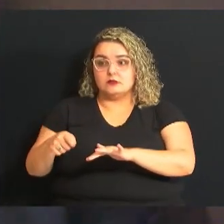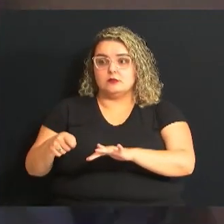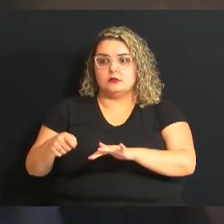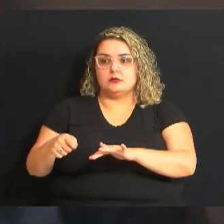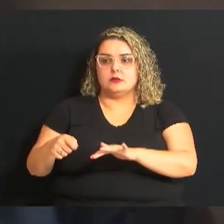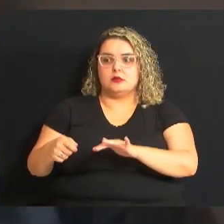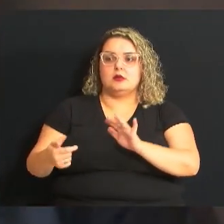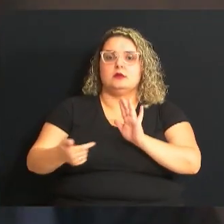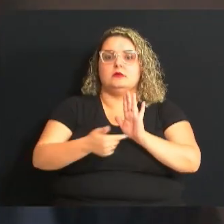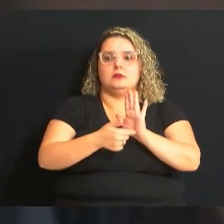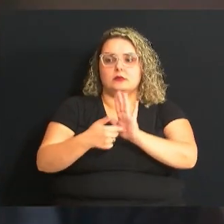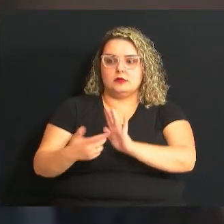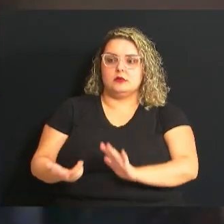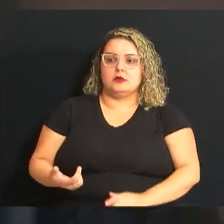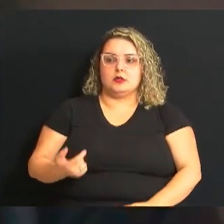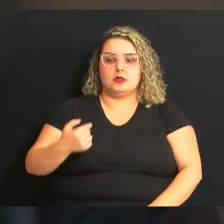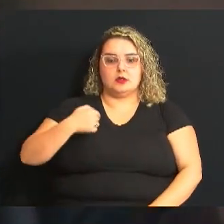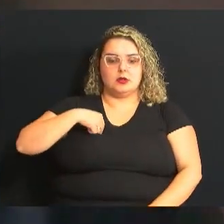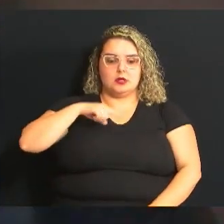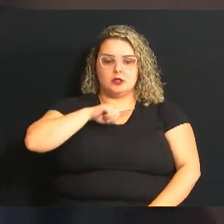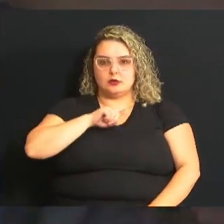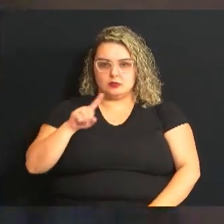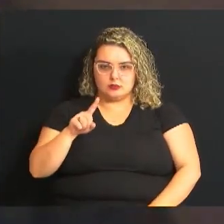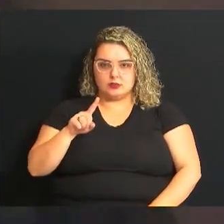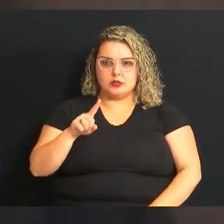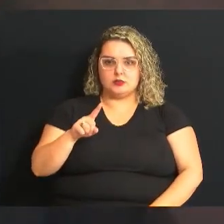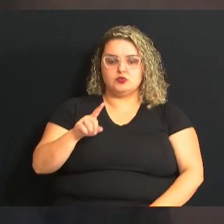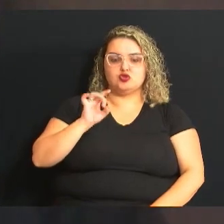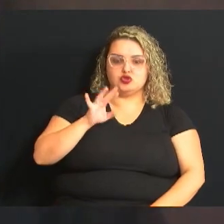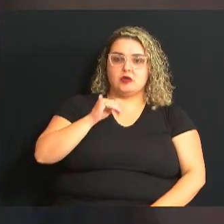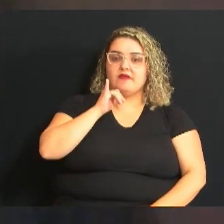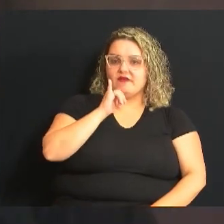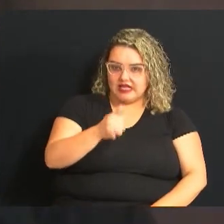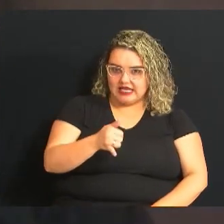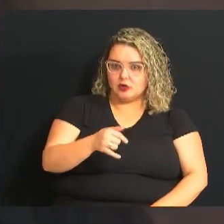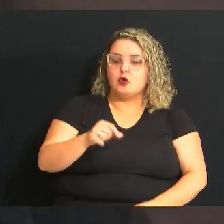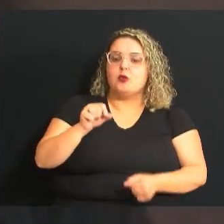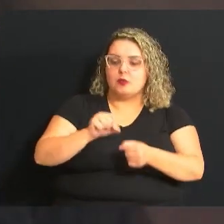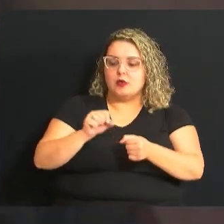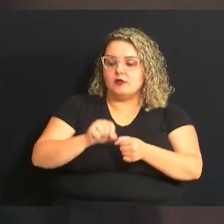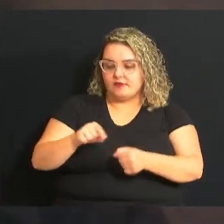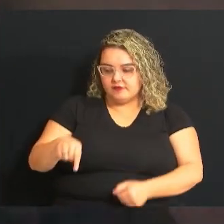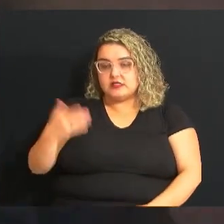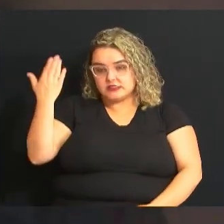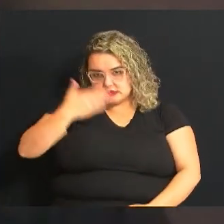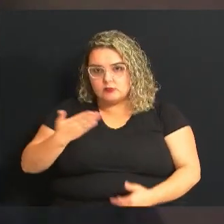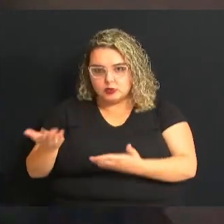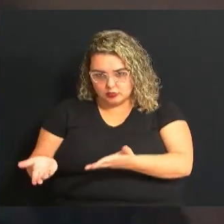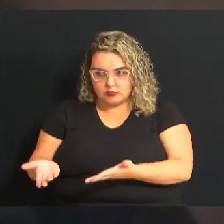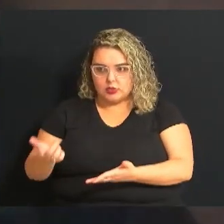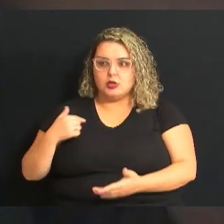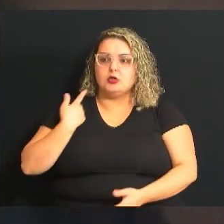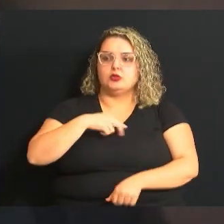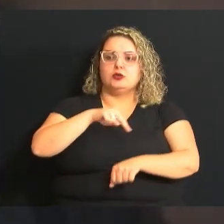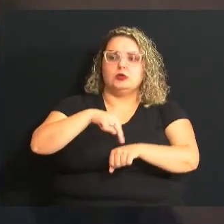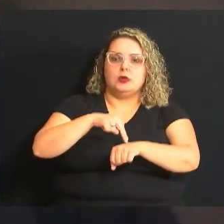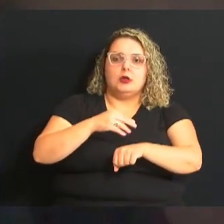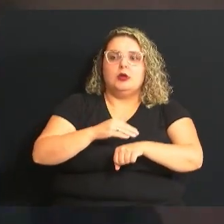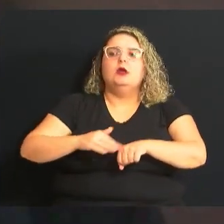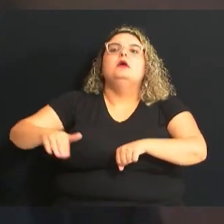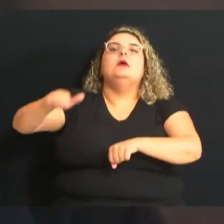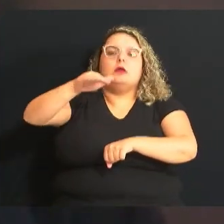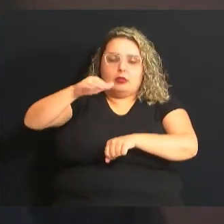falar, Harley, porque de fato as pessoas têm sim, não é, essa impressão de que a